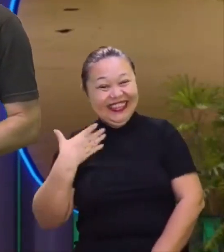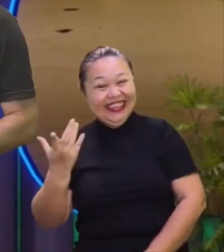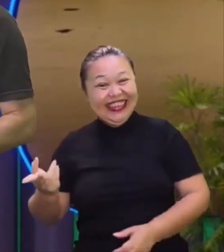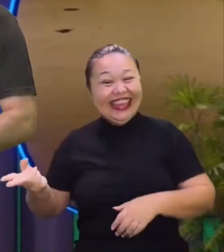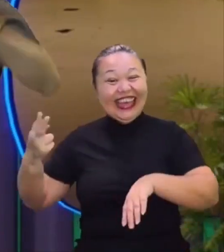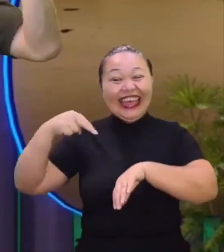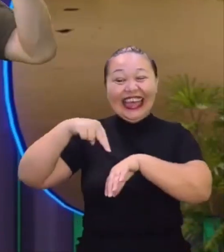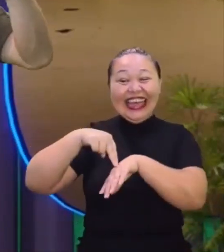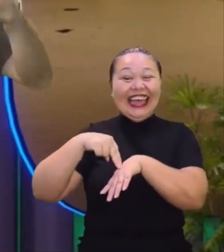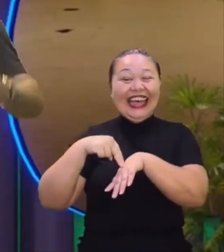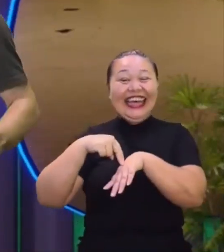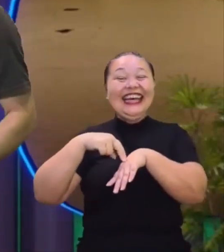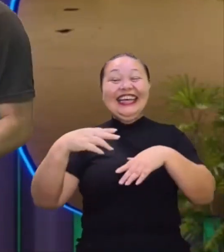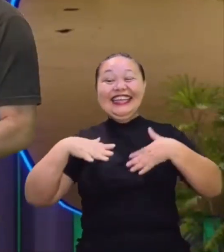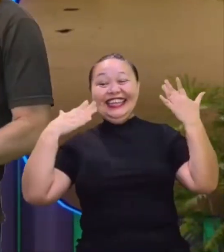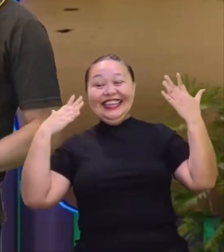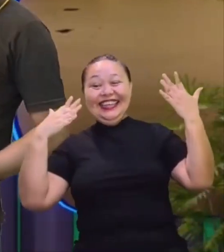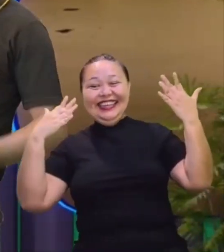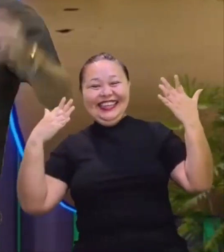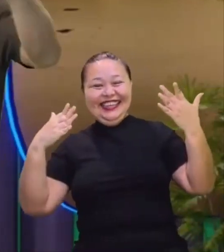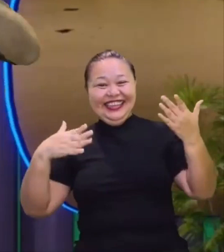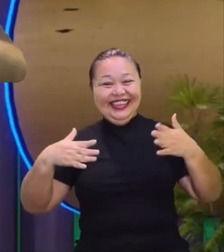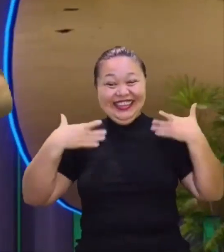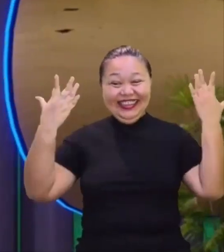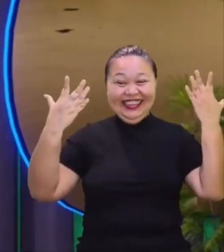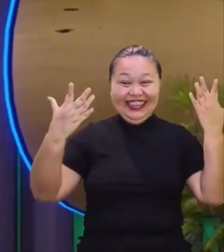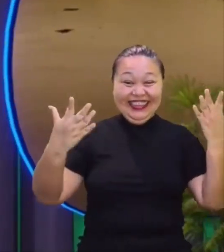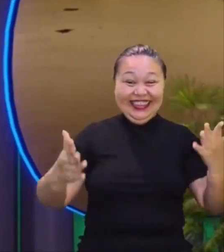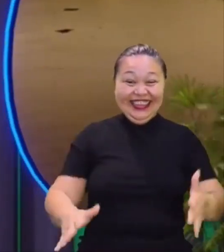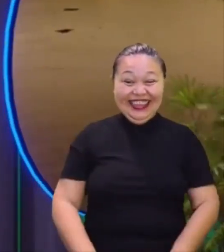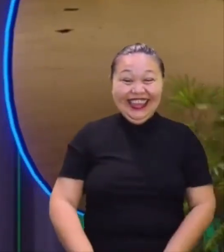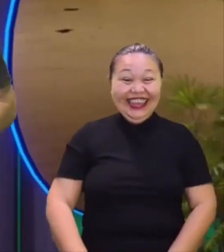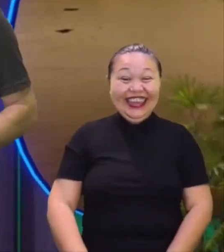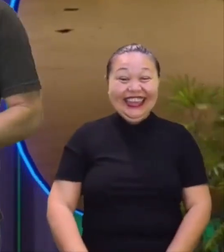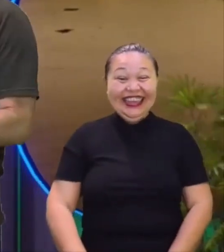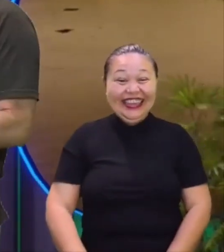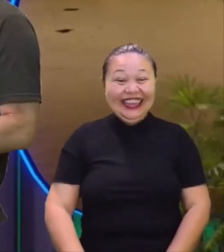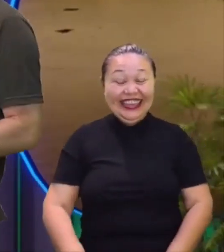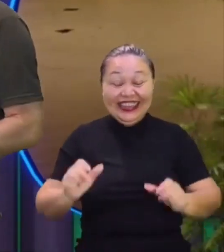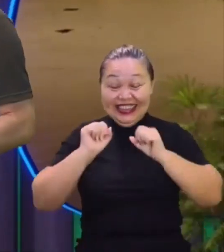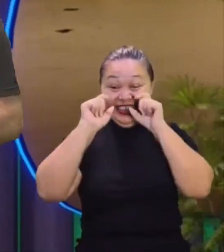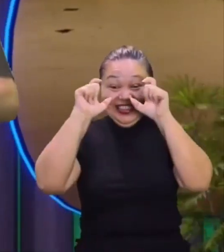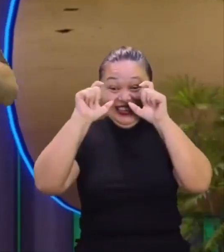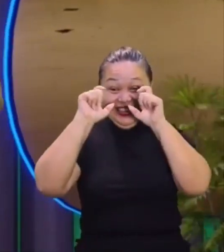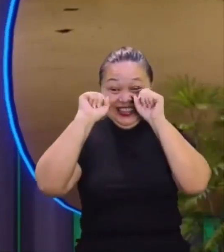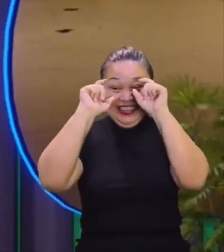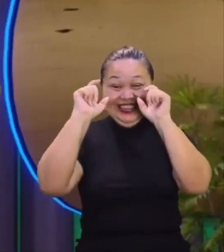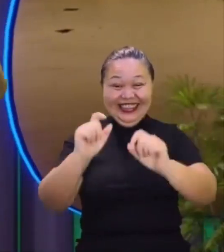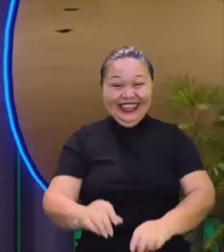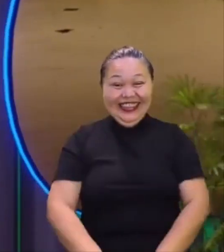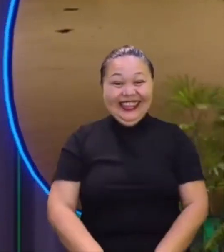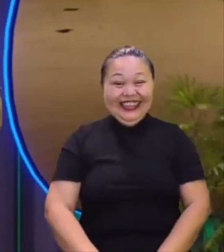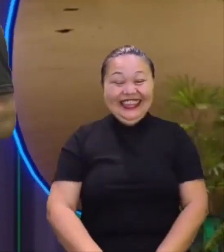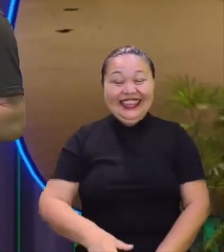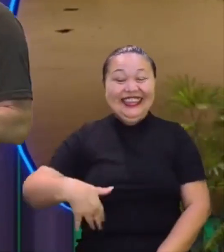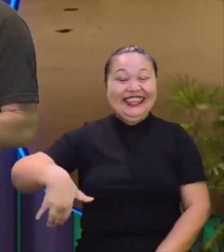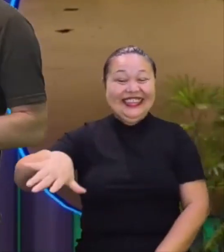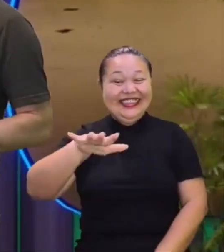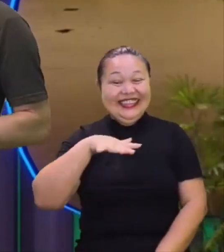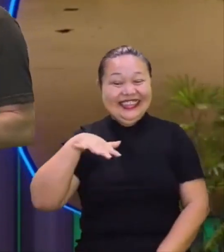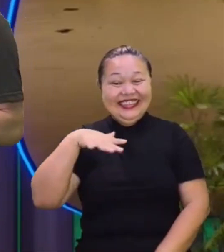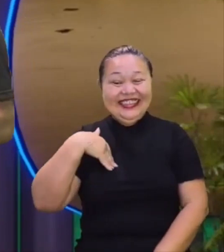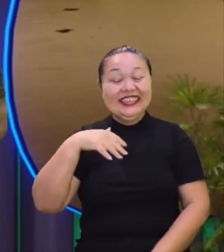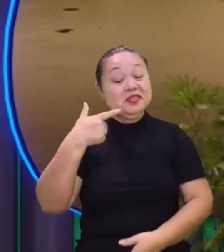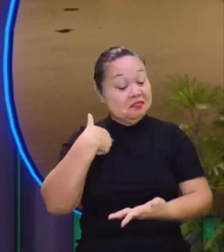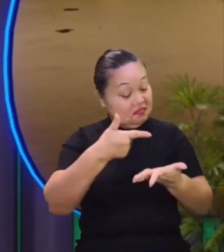na volta aqui. Eu te dei um susto. Vai despertar. Vamos lá, acordou. Rogério, garotada aí se